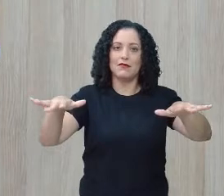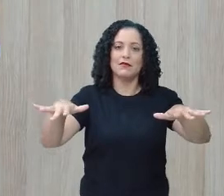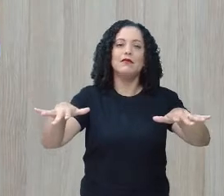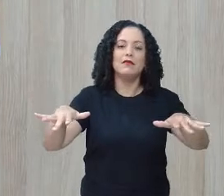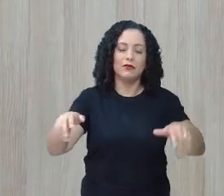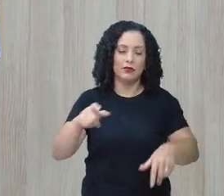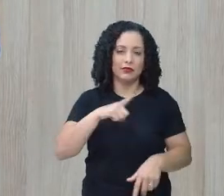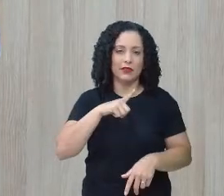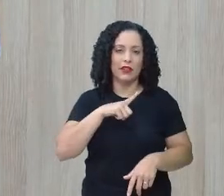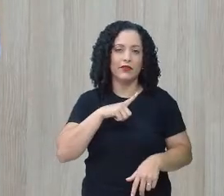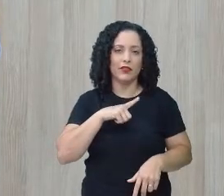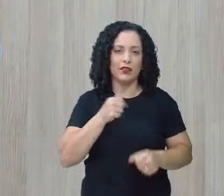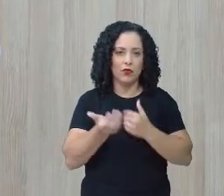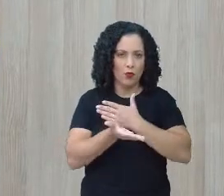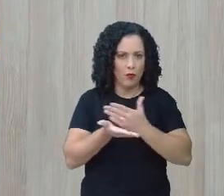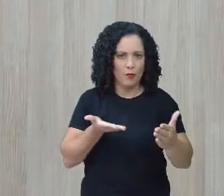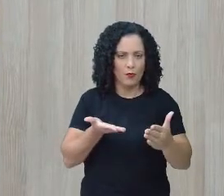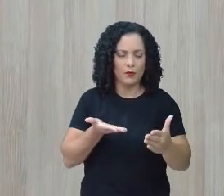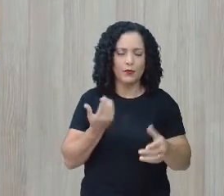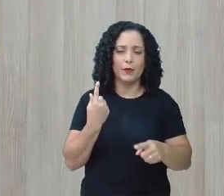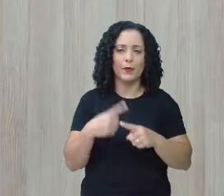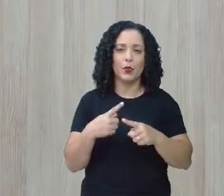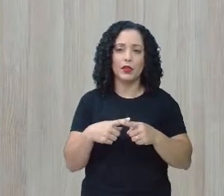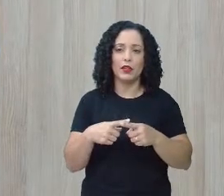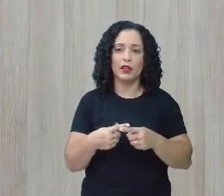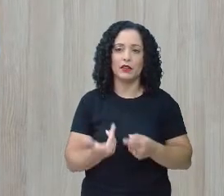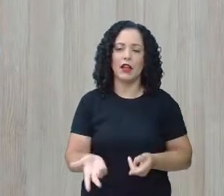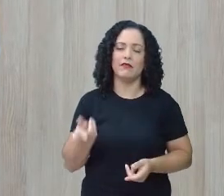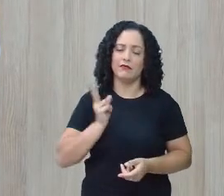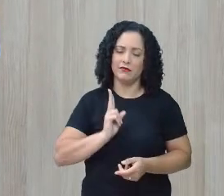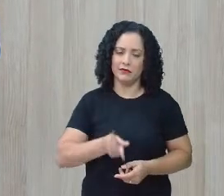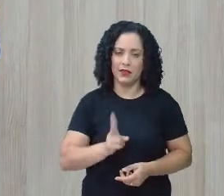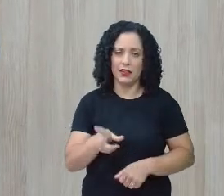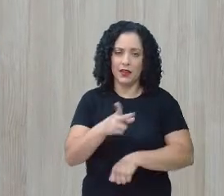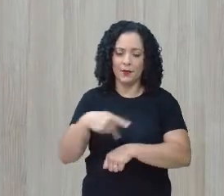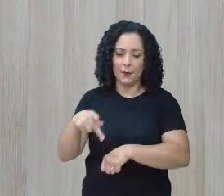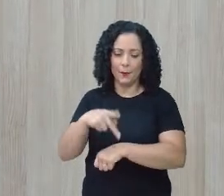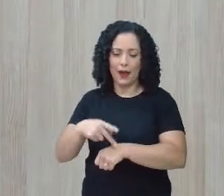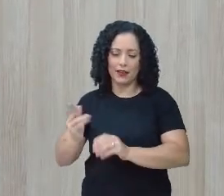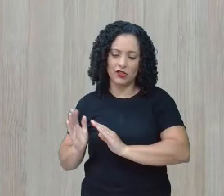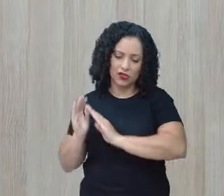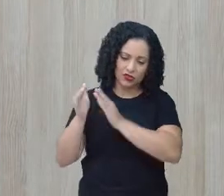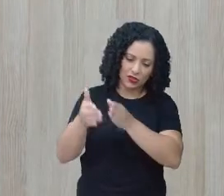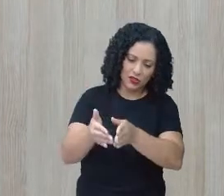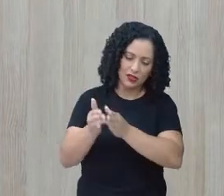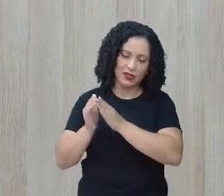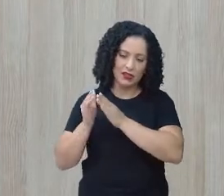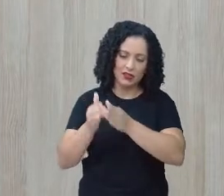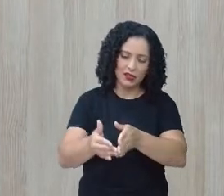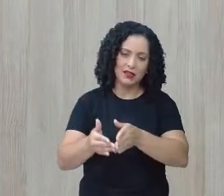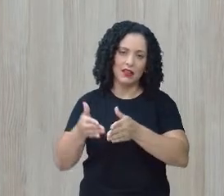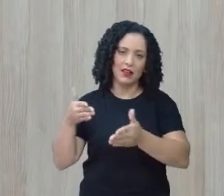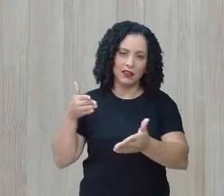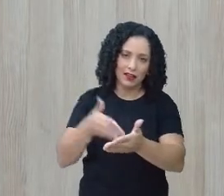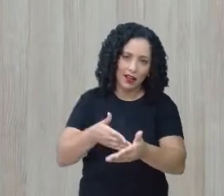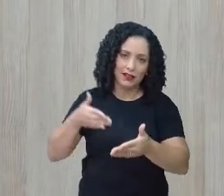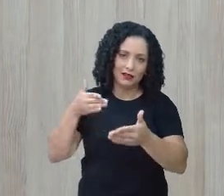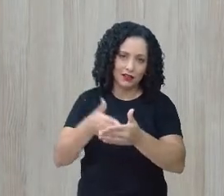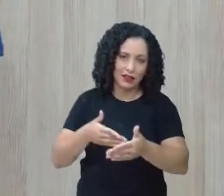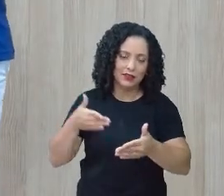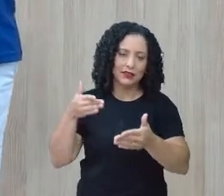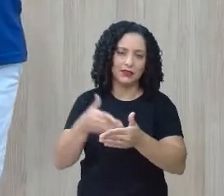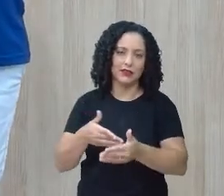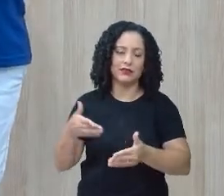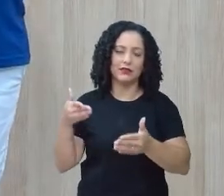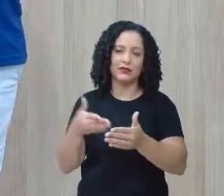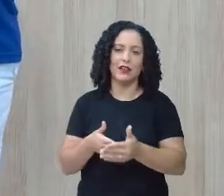início, é porque eles, na tentativa, né, de buscar aí as especiarias lá nas Índias, e pelo fato